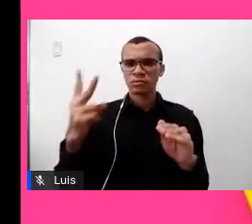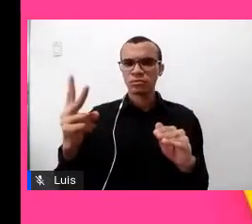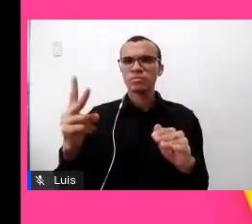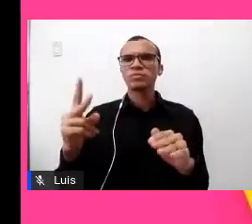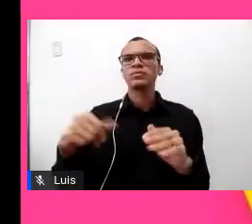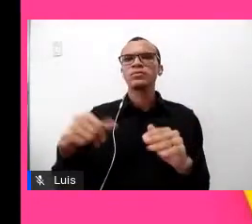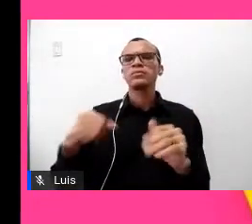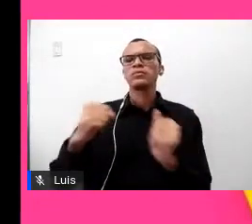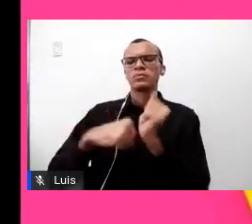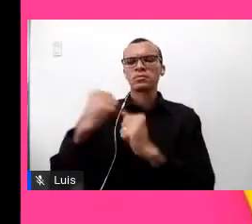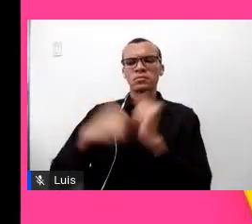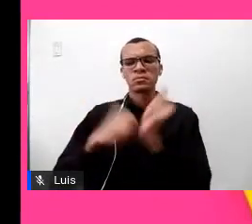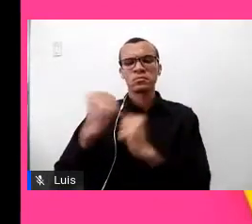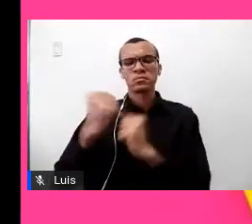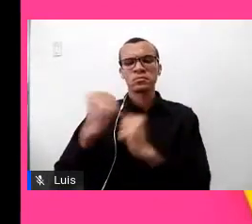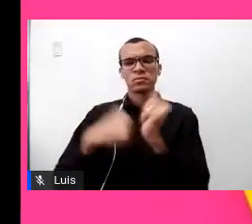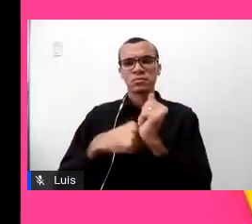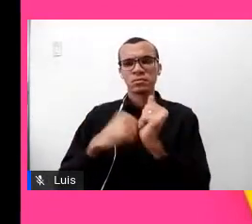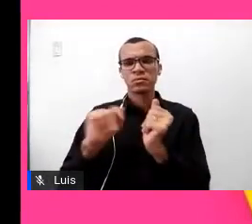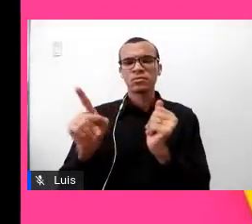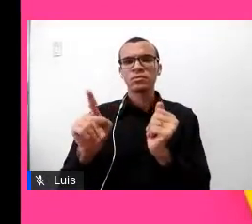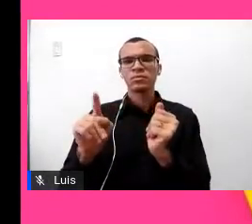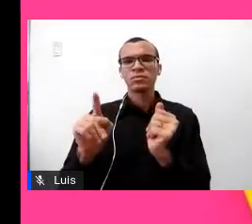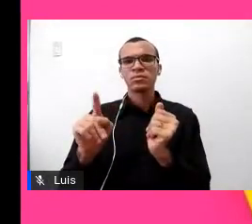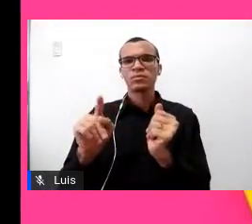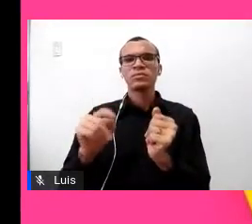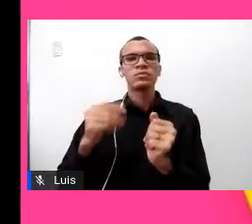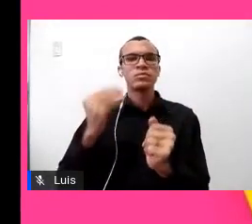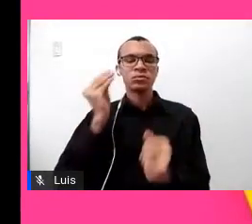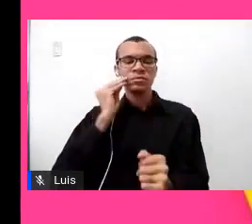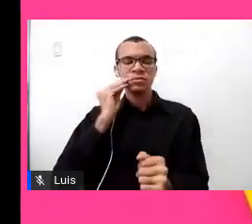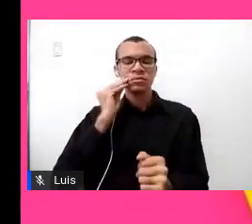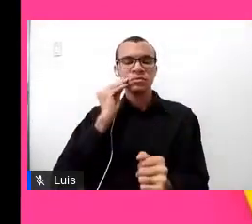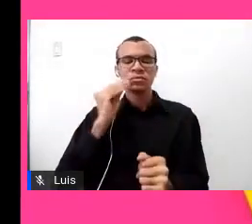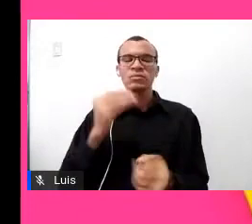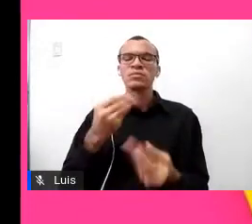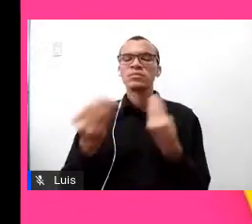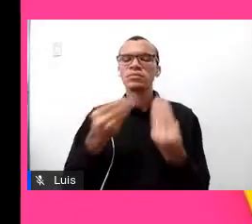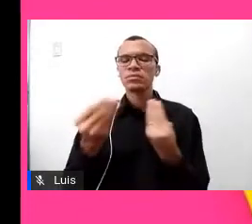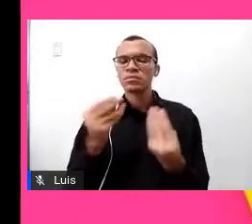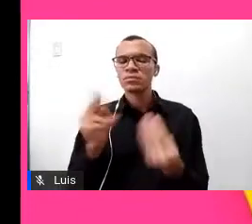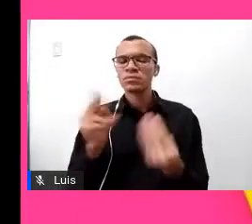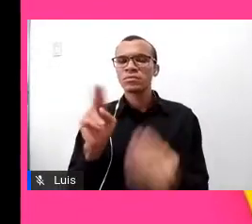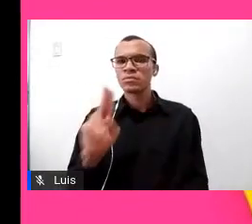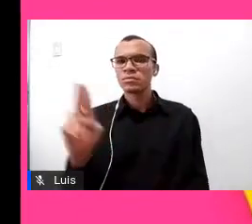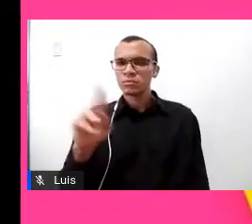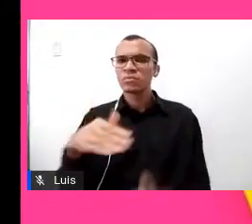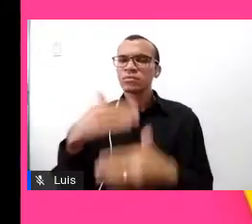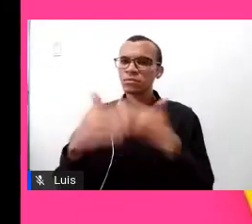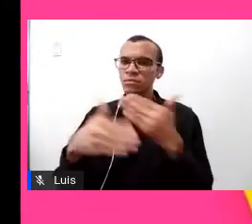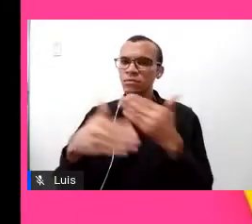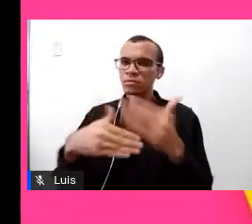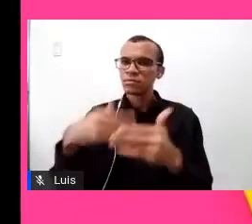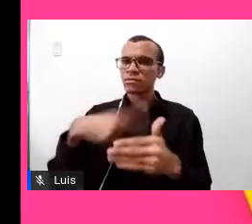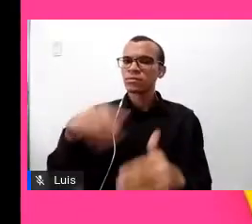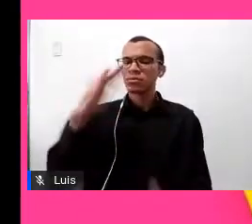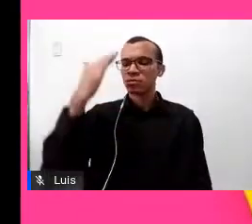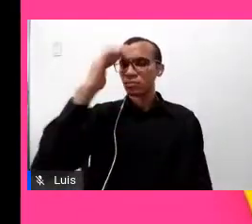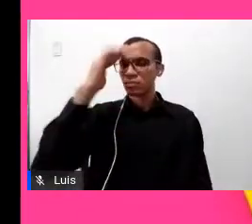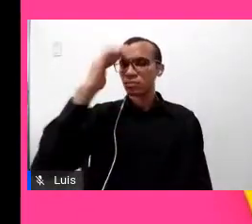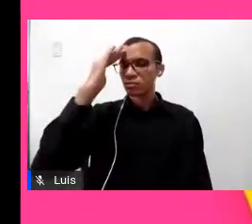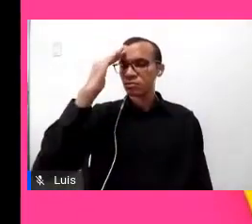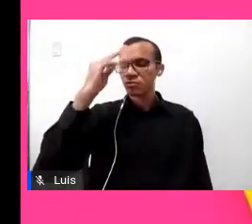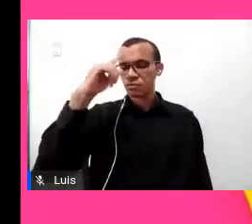mostrar exatamente como funciona tudo isso e juntos nós vamos entender o comando que eu usei